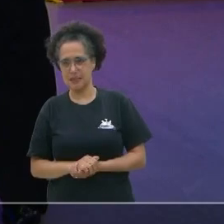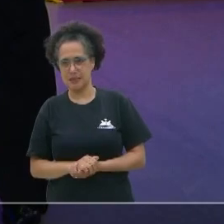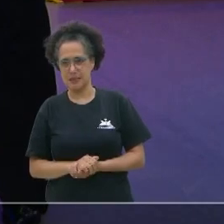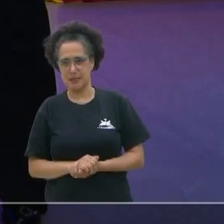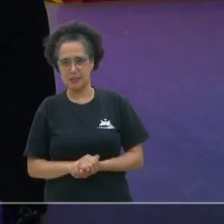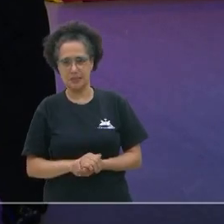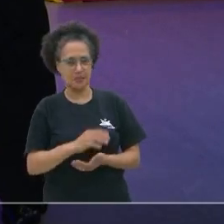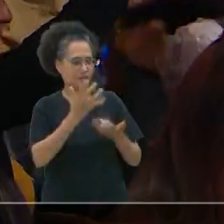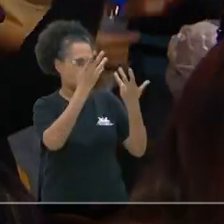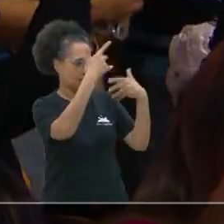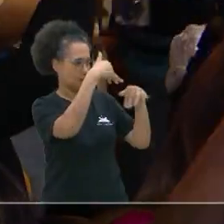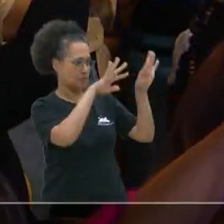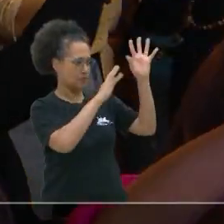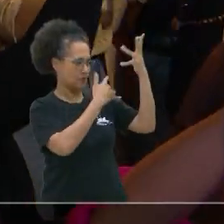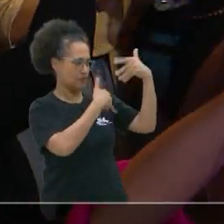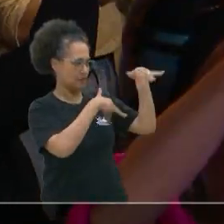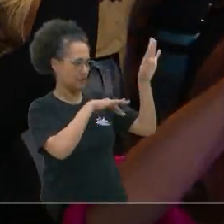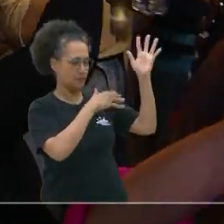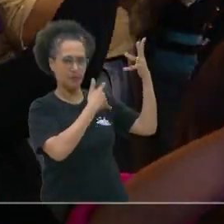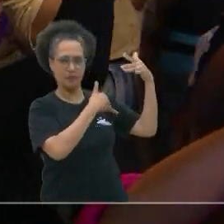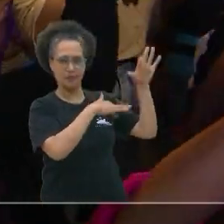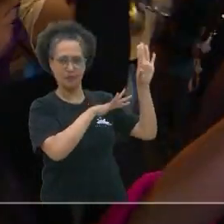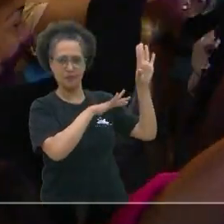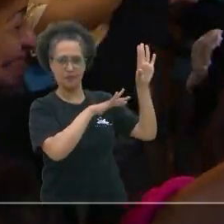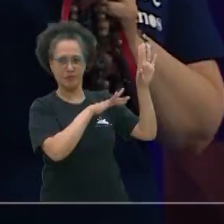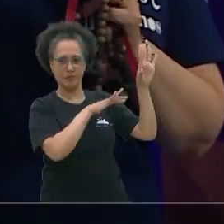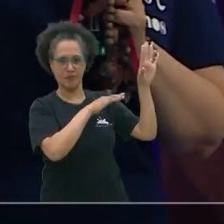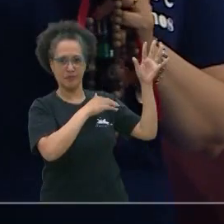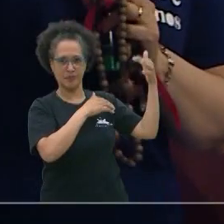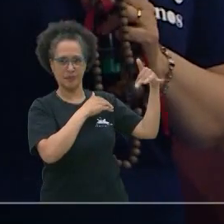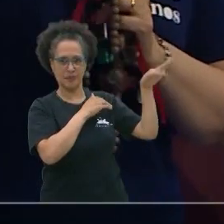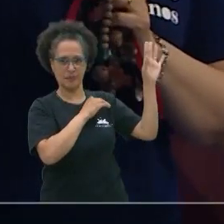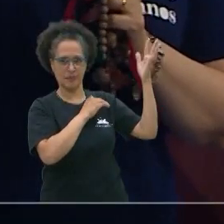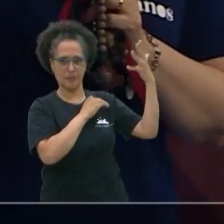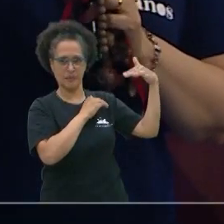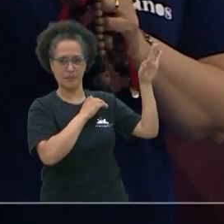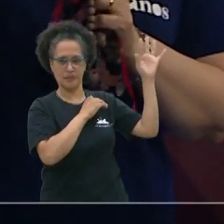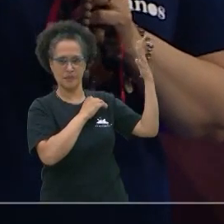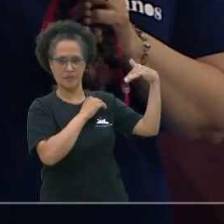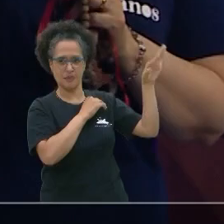ó. Isso. Dá um ré menor pra mim lá, Jonathan.